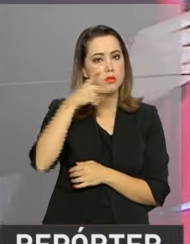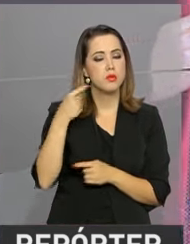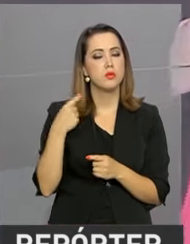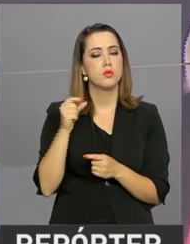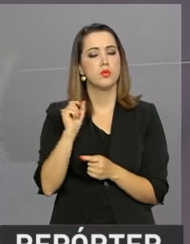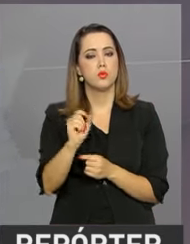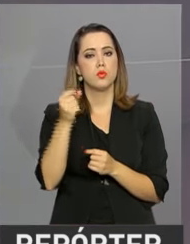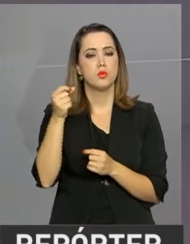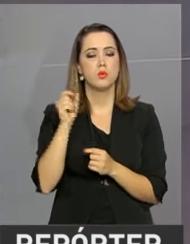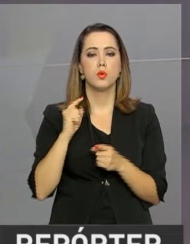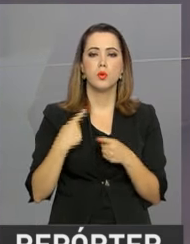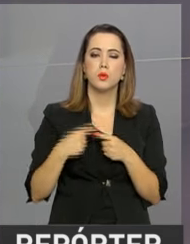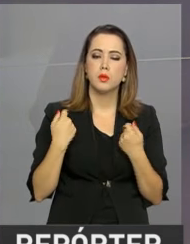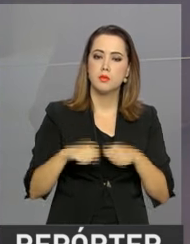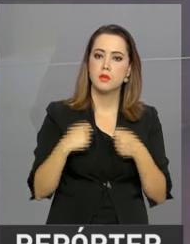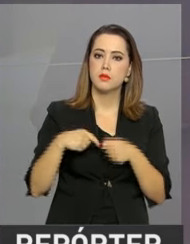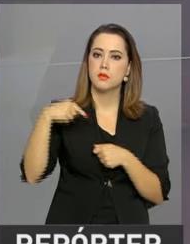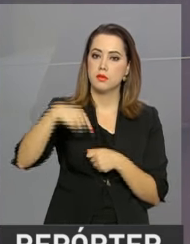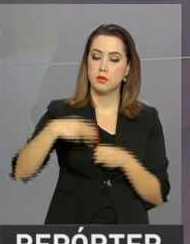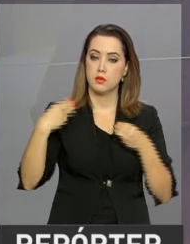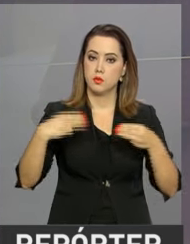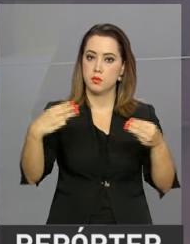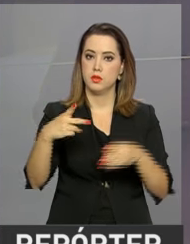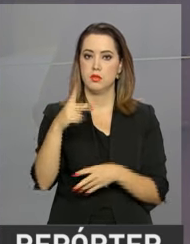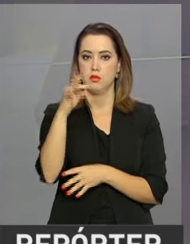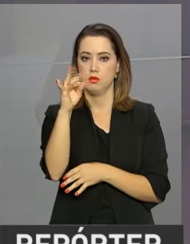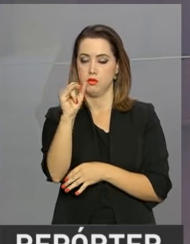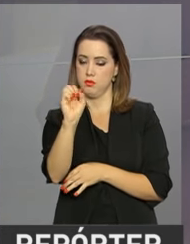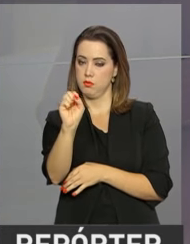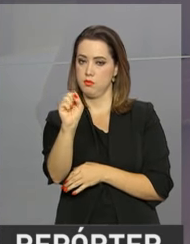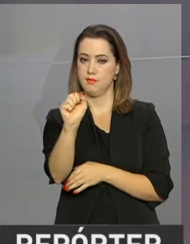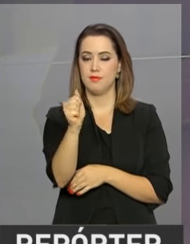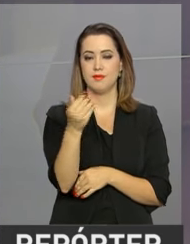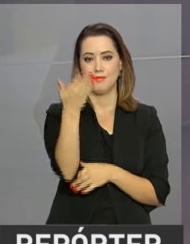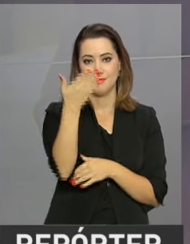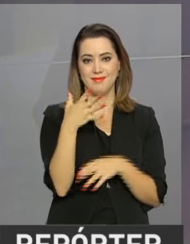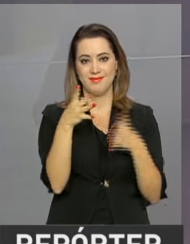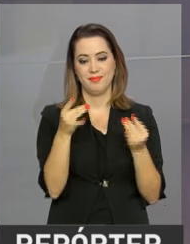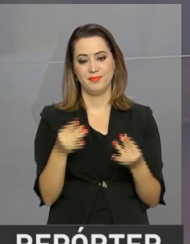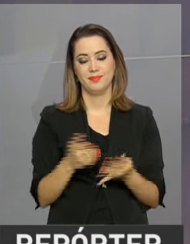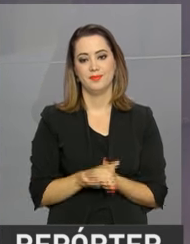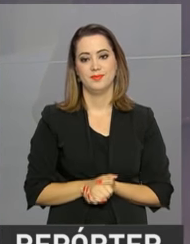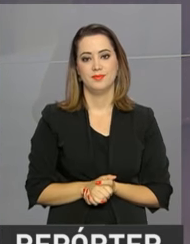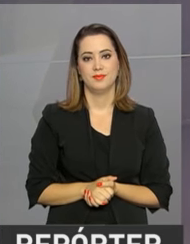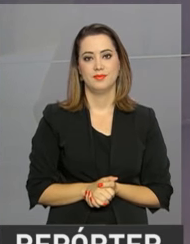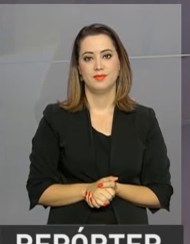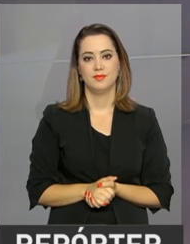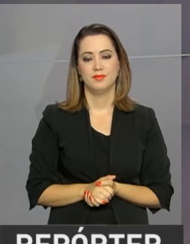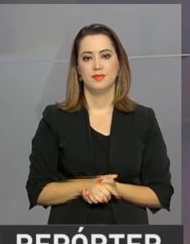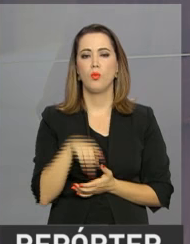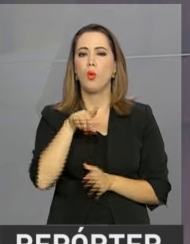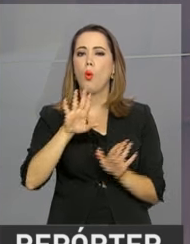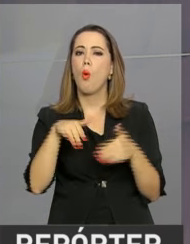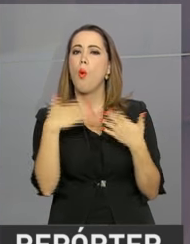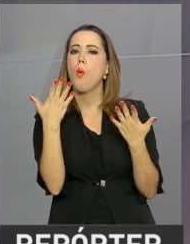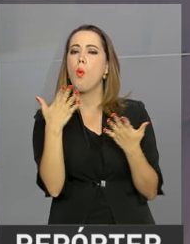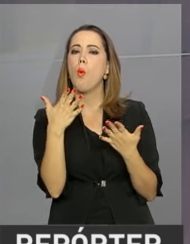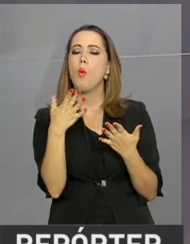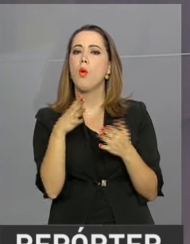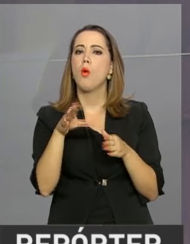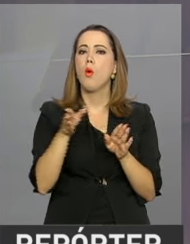dias que tem as informações pra gente ao vivo do Palácio Planalto Oi Taísa Boa tarde que que recomendações são